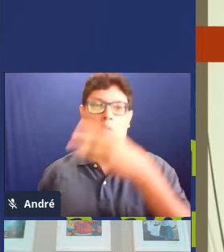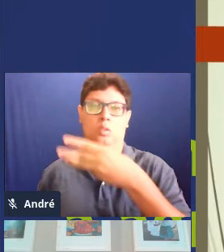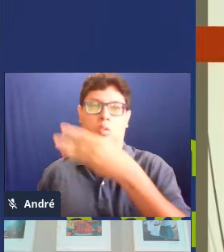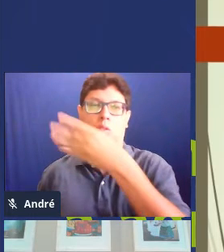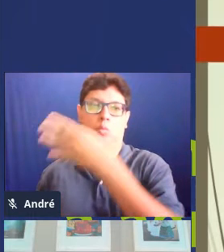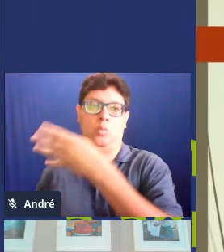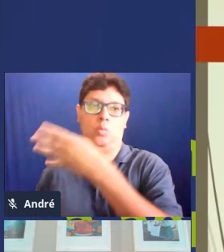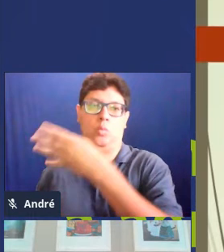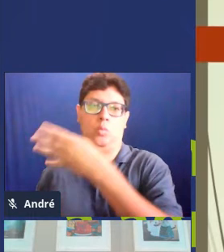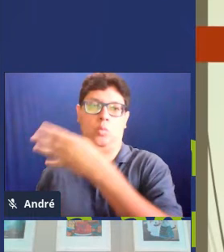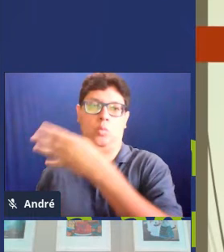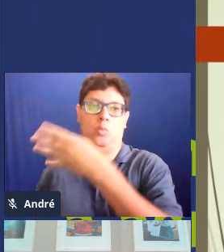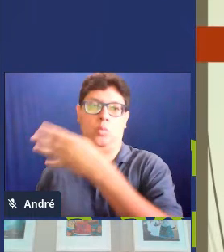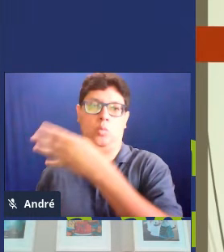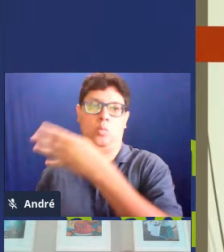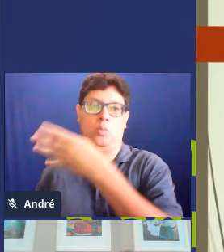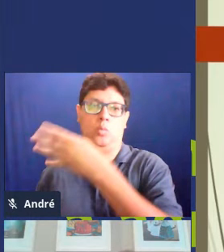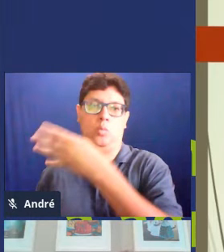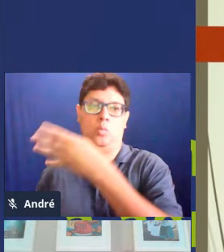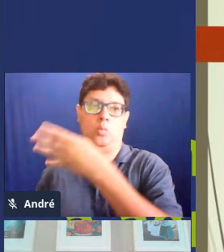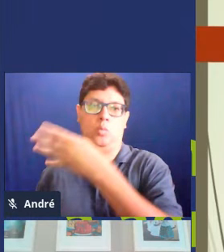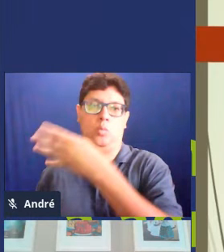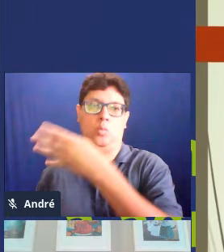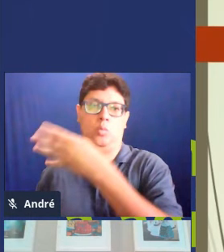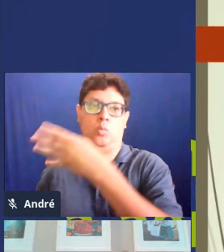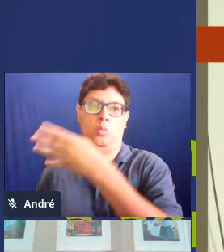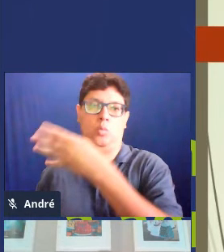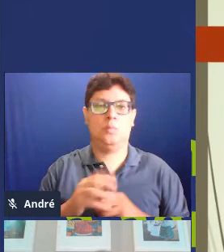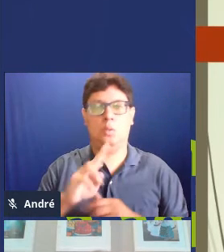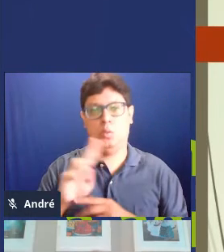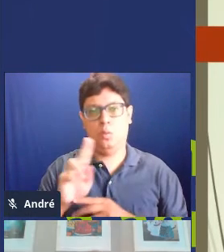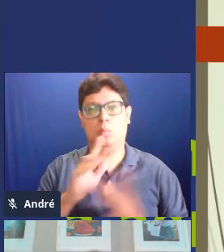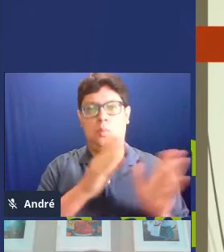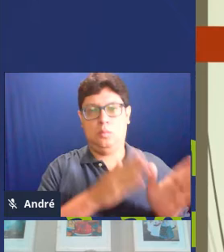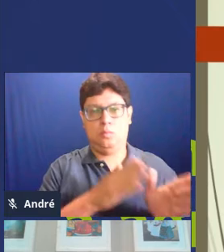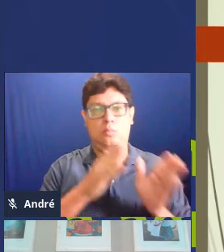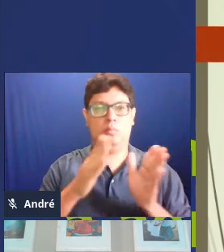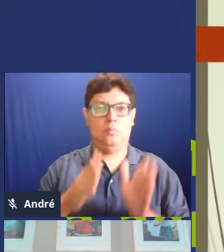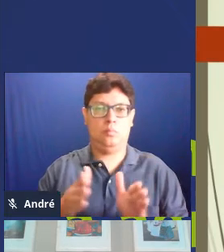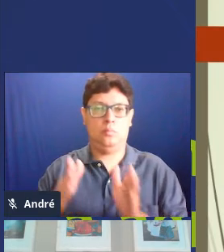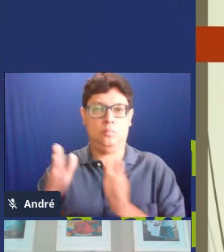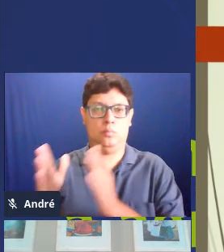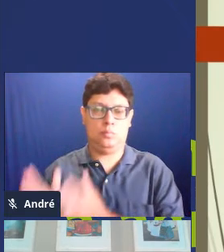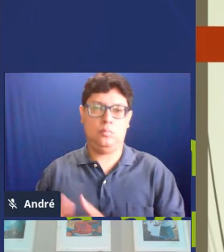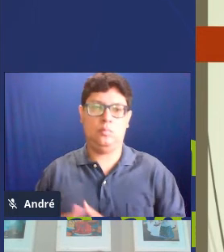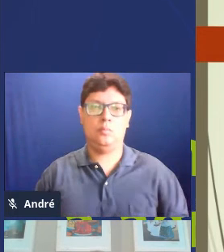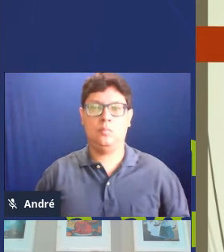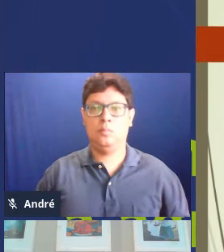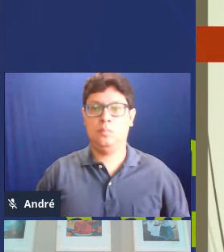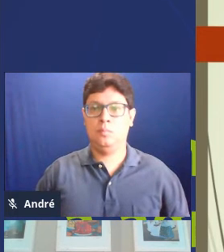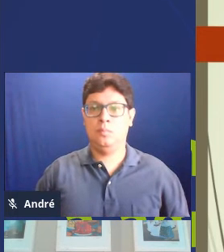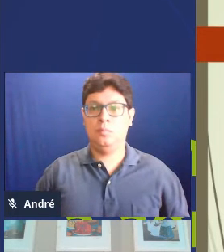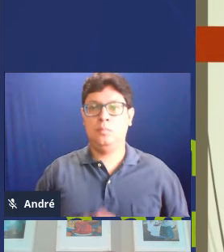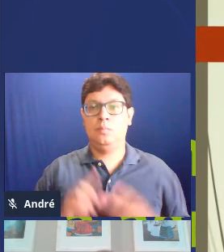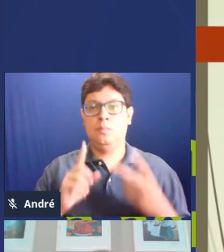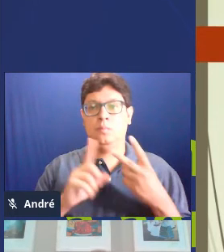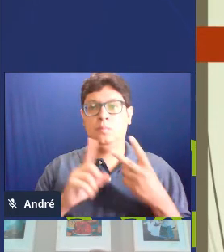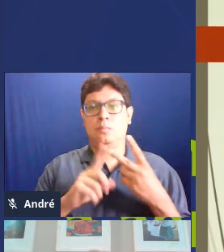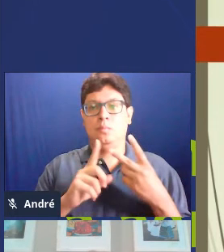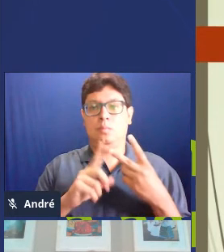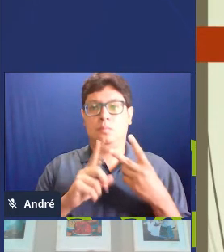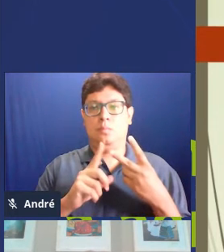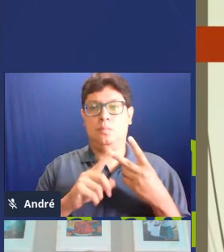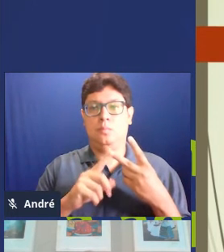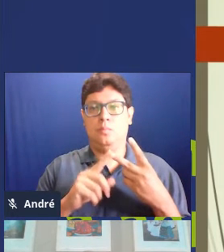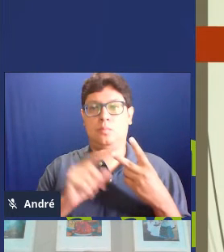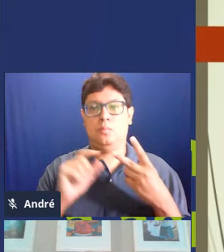na nuvem de palavras. Outra ideia. Eu quero, não existem estudos para eu dar